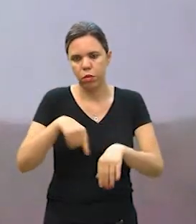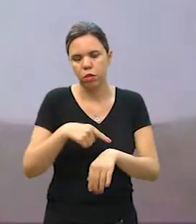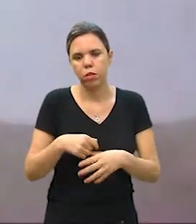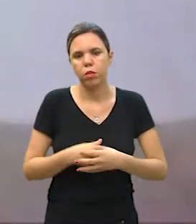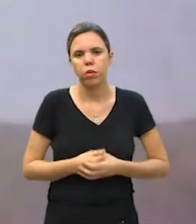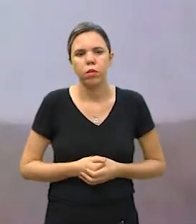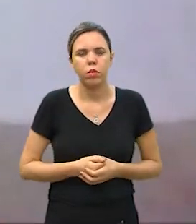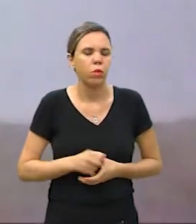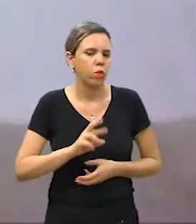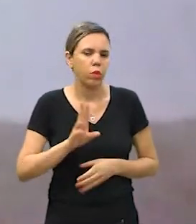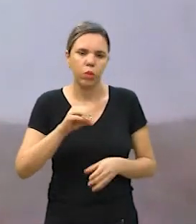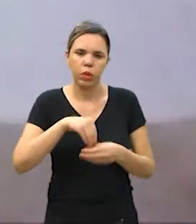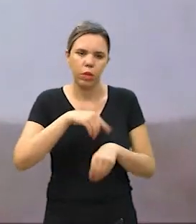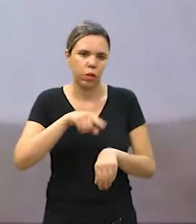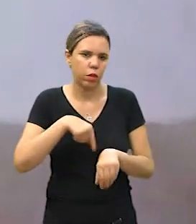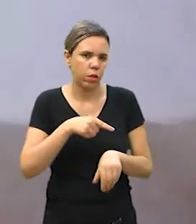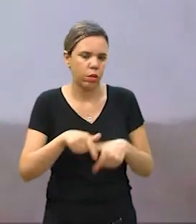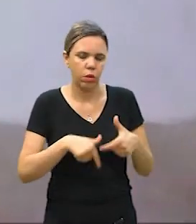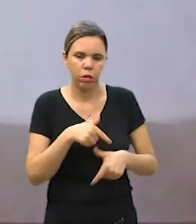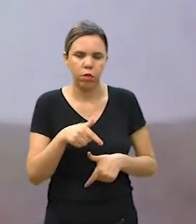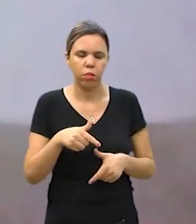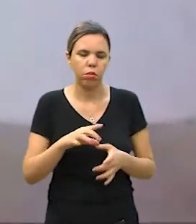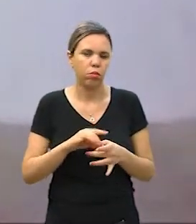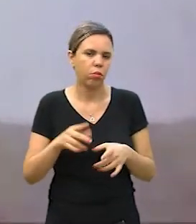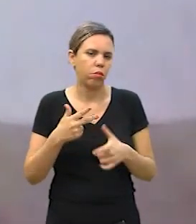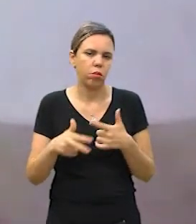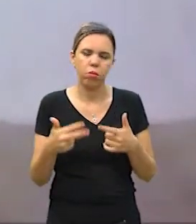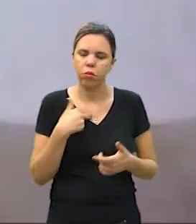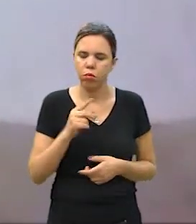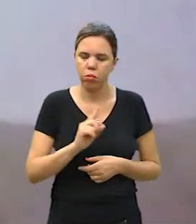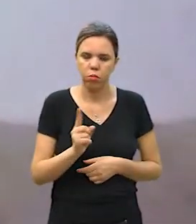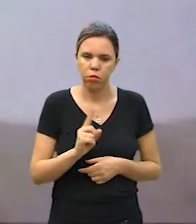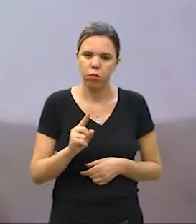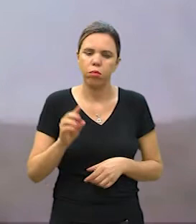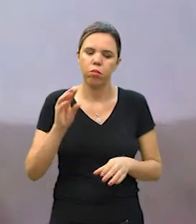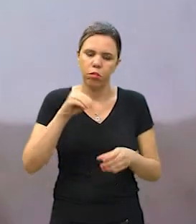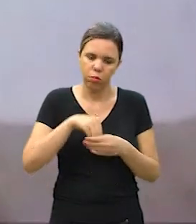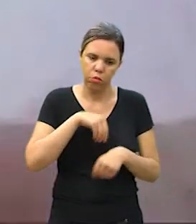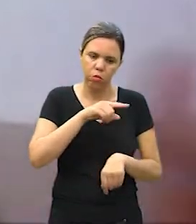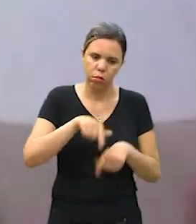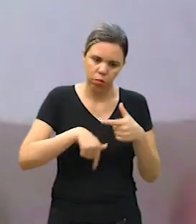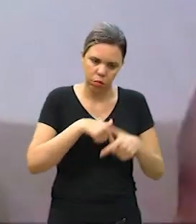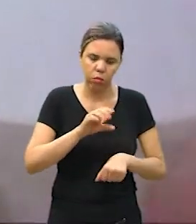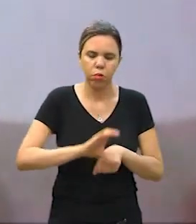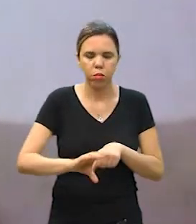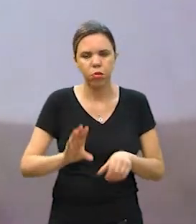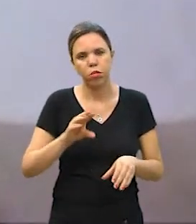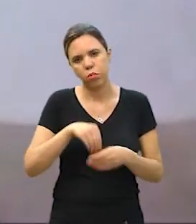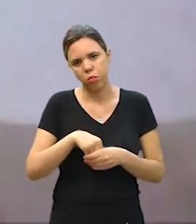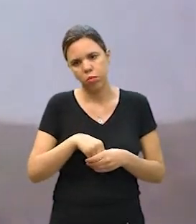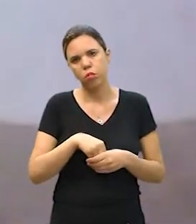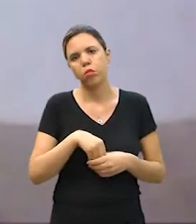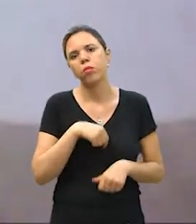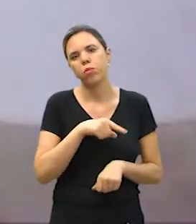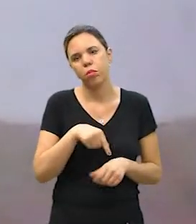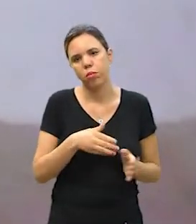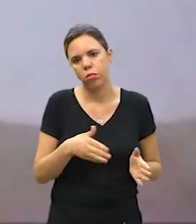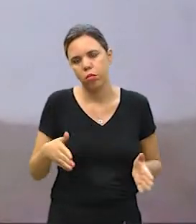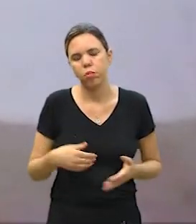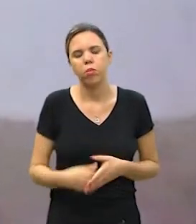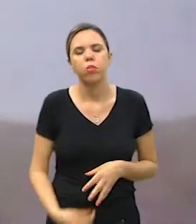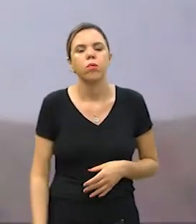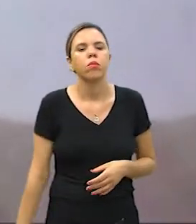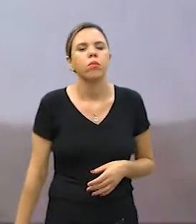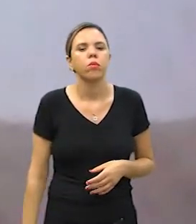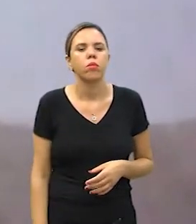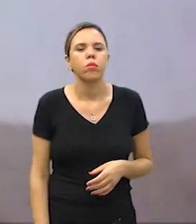sua jornada. Não é na sua jornada e você se vira. Não pode ser assim, tem que ser na formação, a formação tem que ser na jornada.